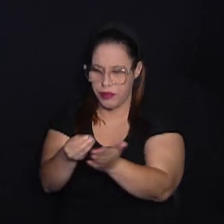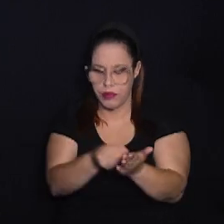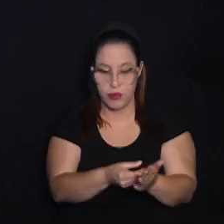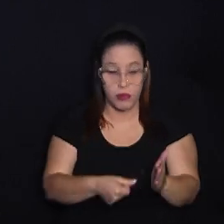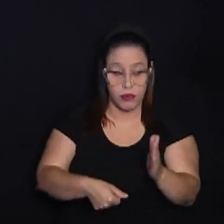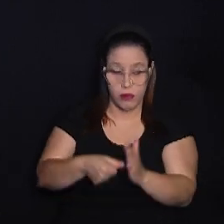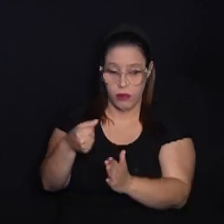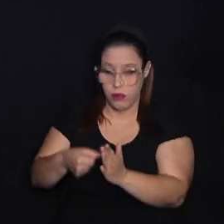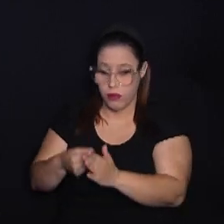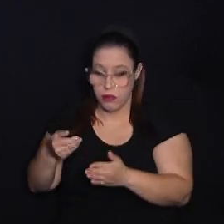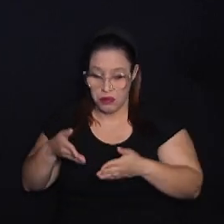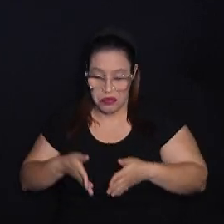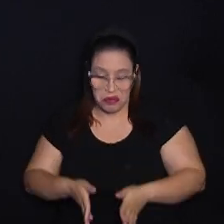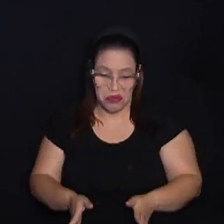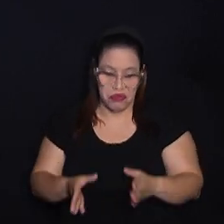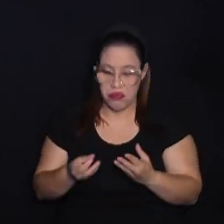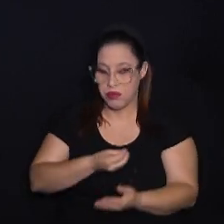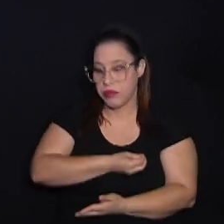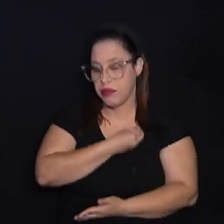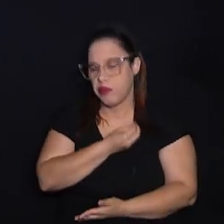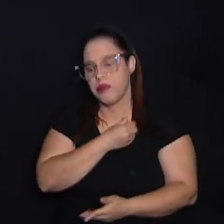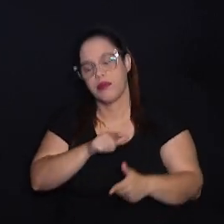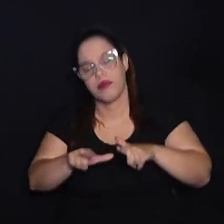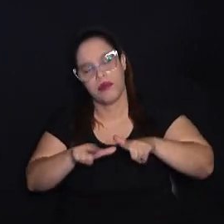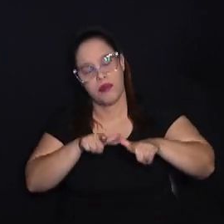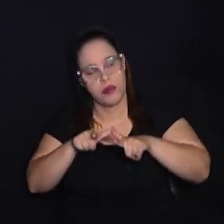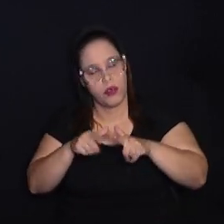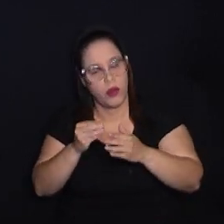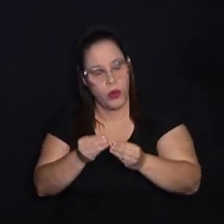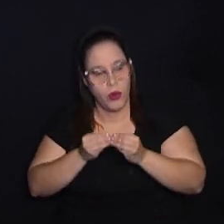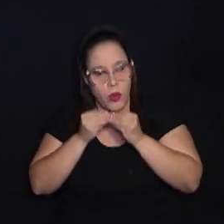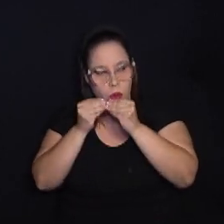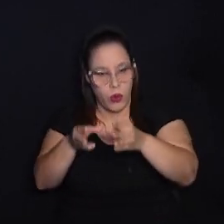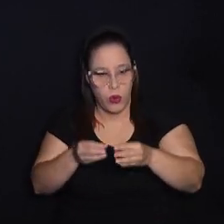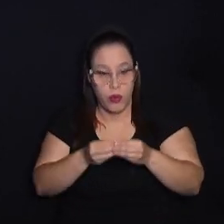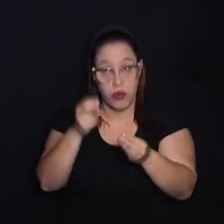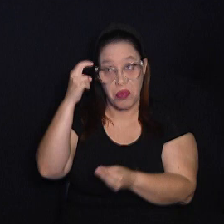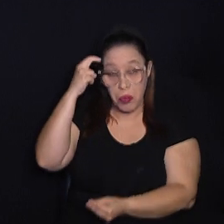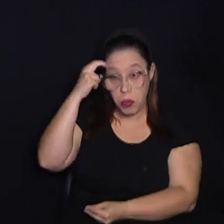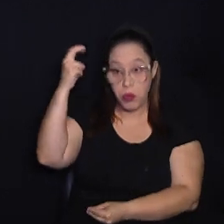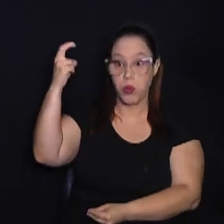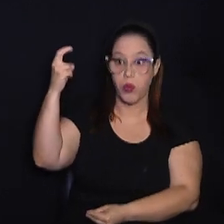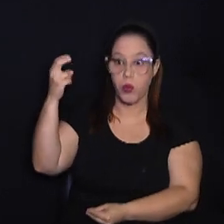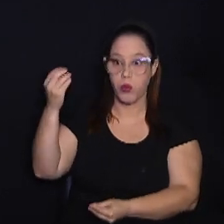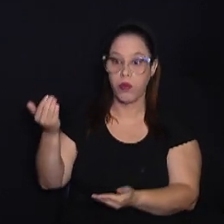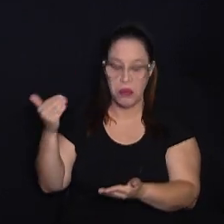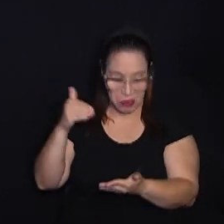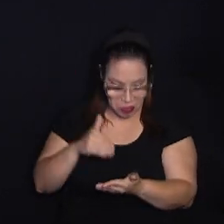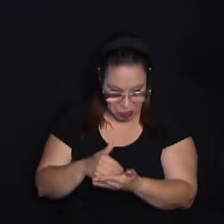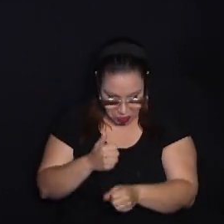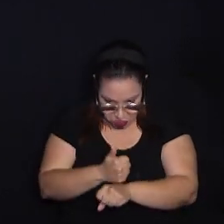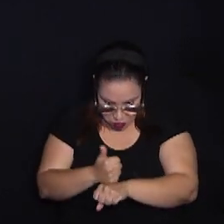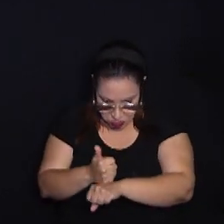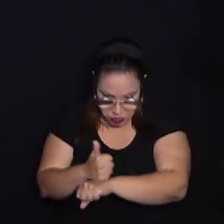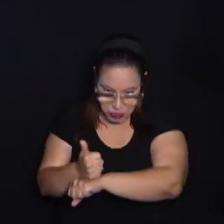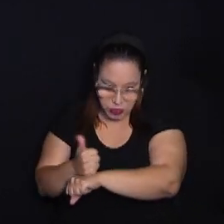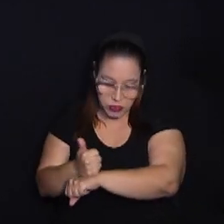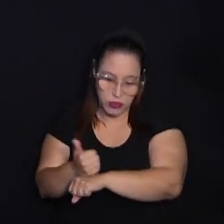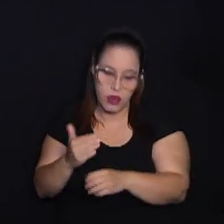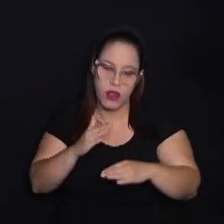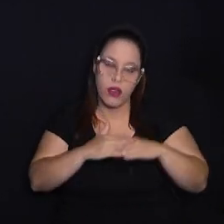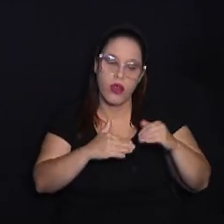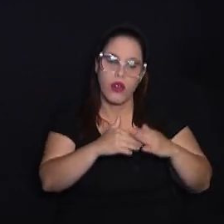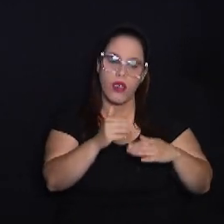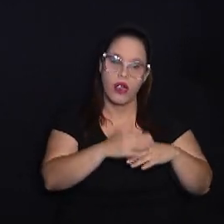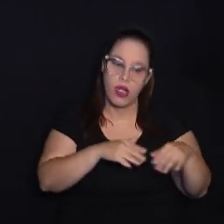aqui vive, cada um que trabalha, cada um que empresta a sua inteligência, a sua competência na sua área